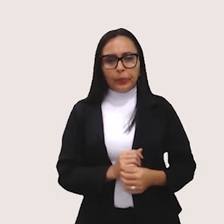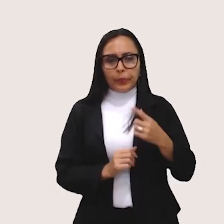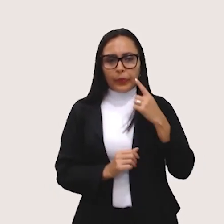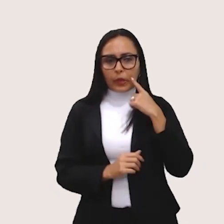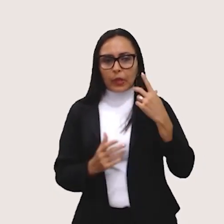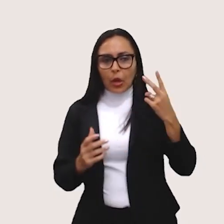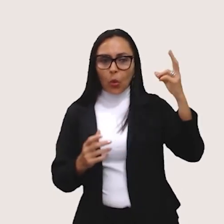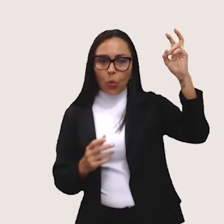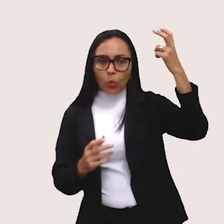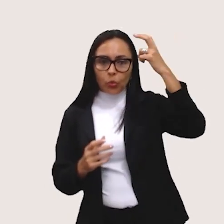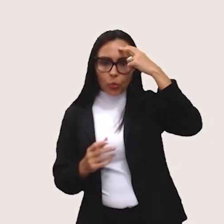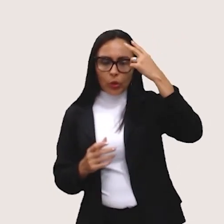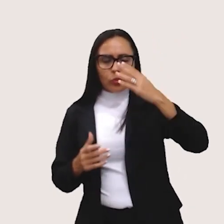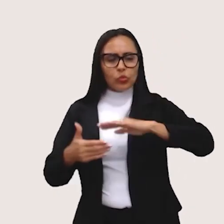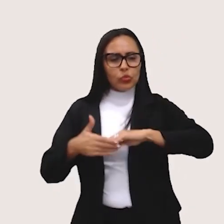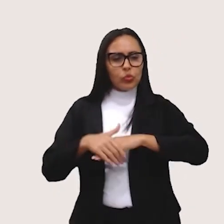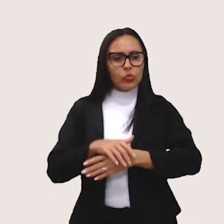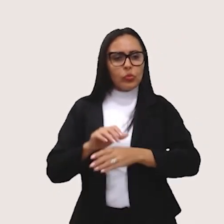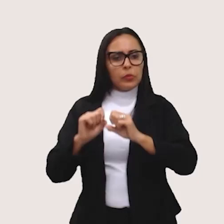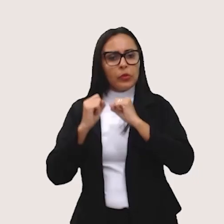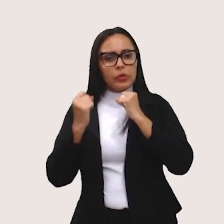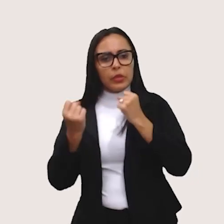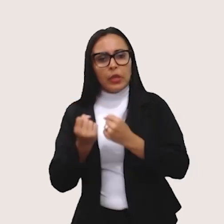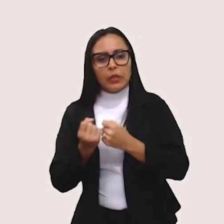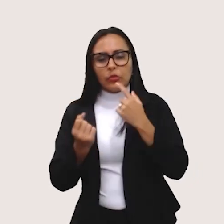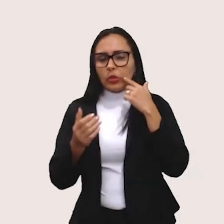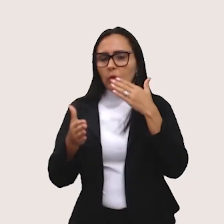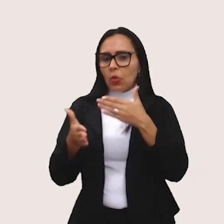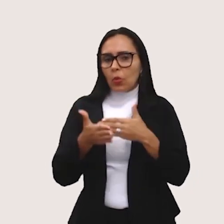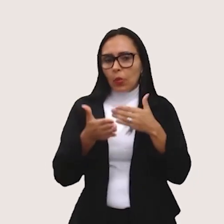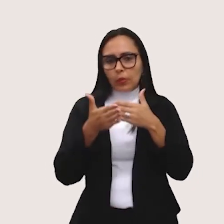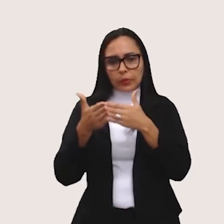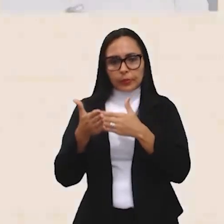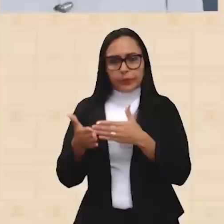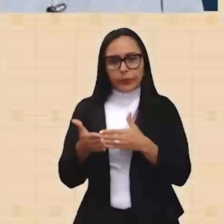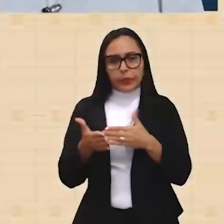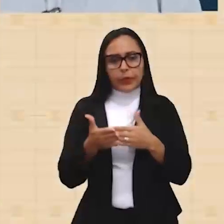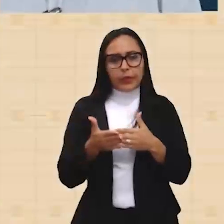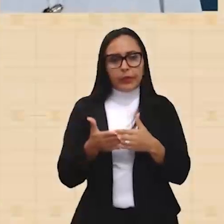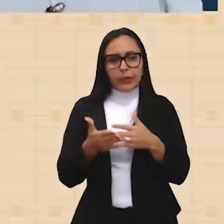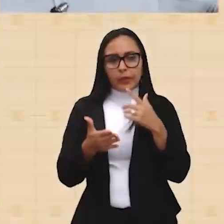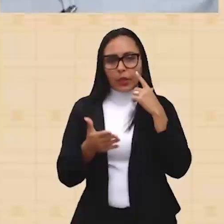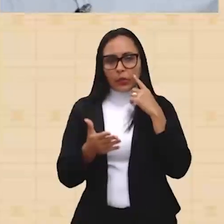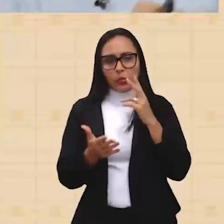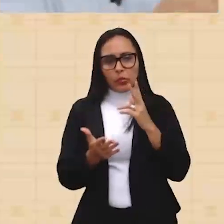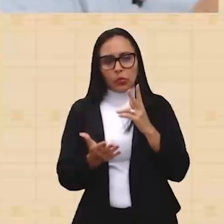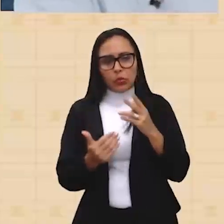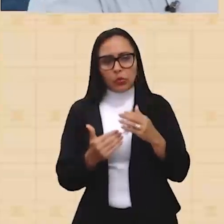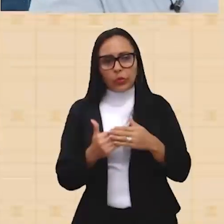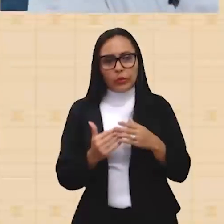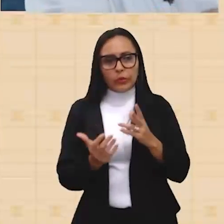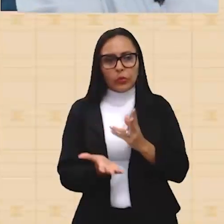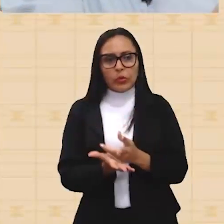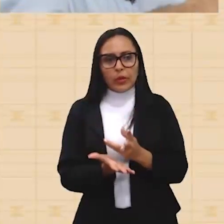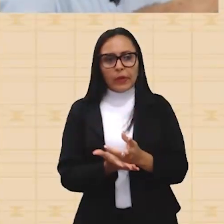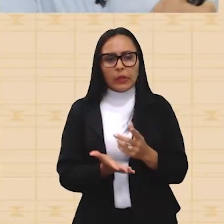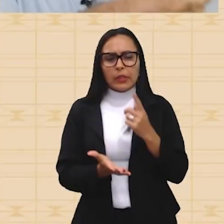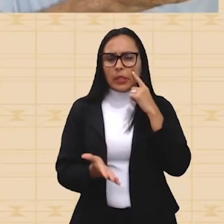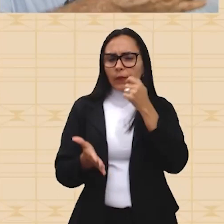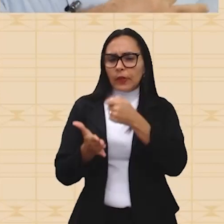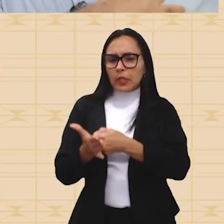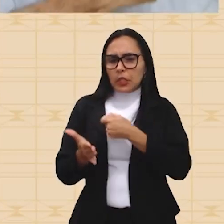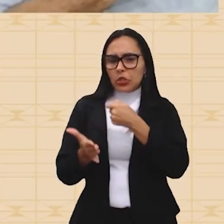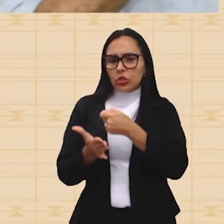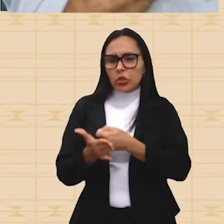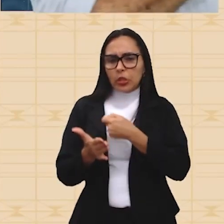radical da cultura. Então a gente rompe com os conservadores, vamos chamar de conservadores, aqueles que estavam insistindo ainda